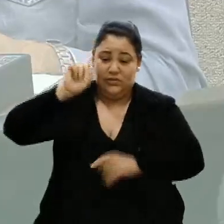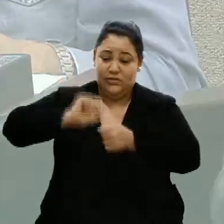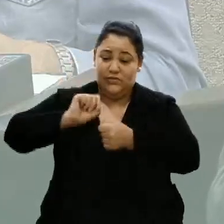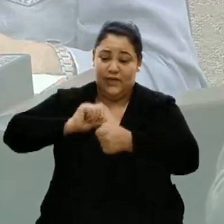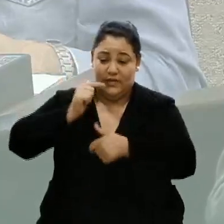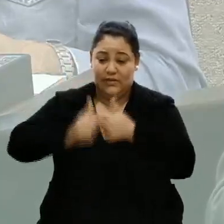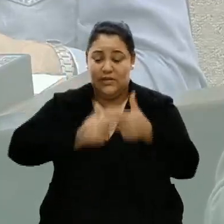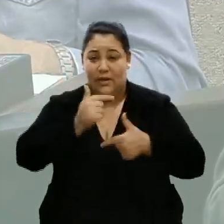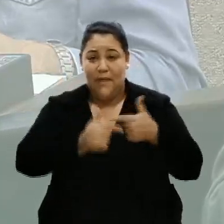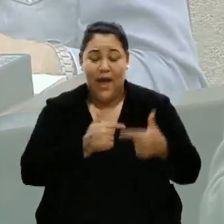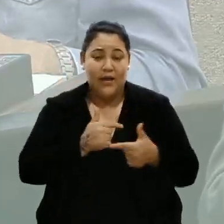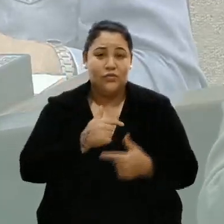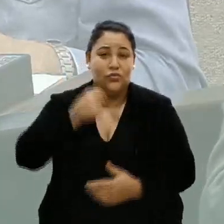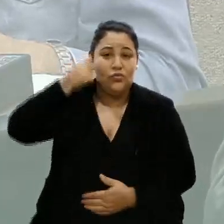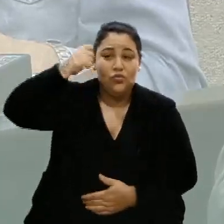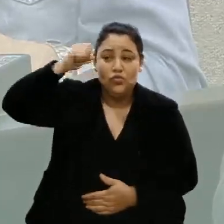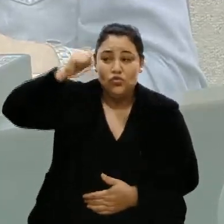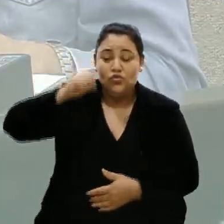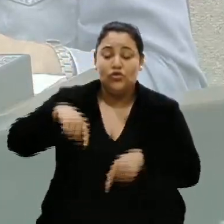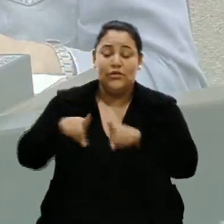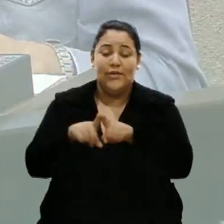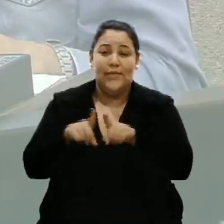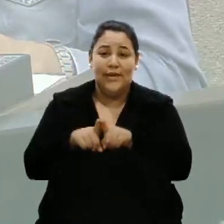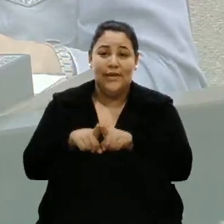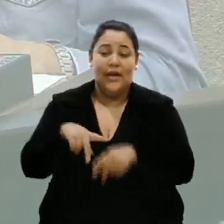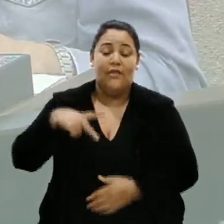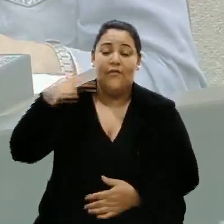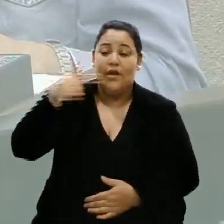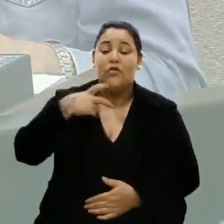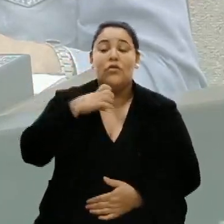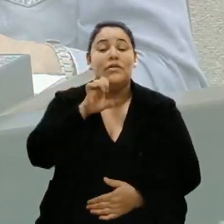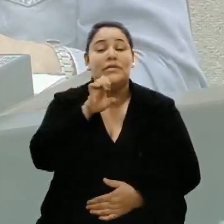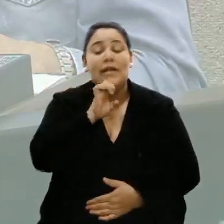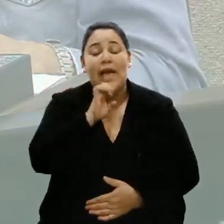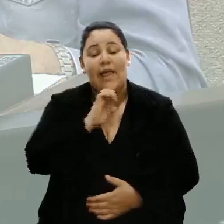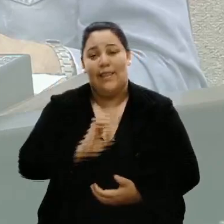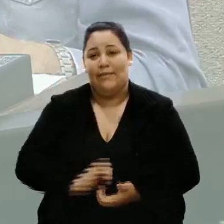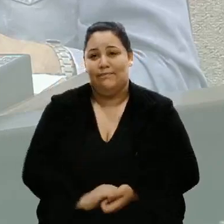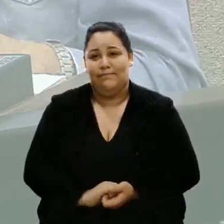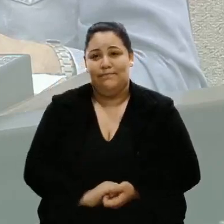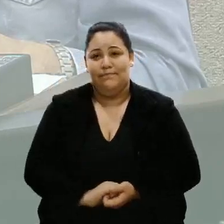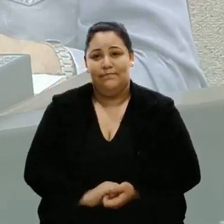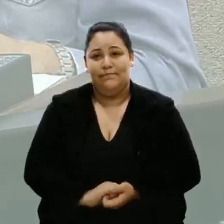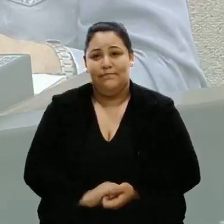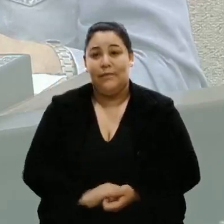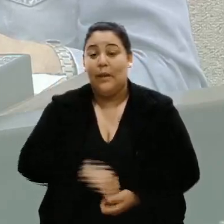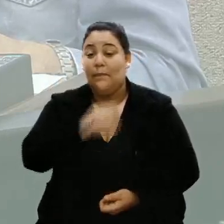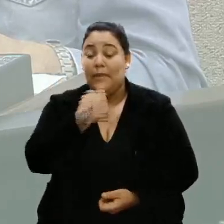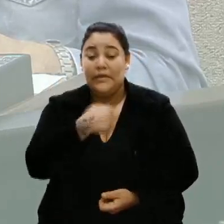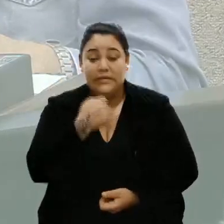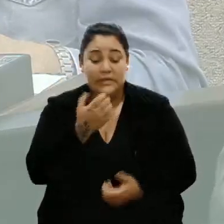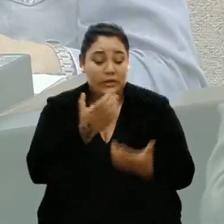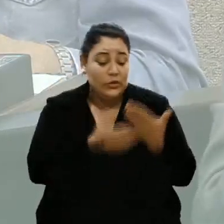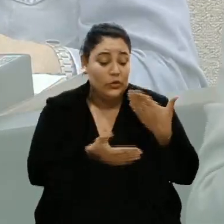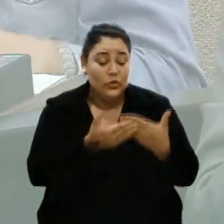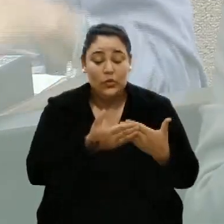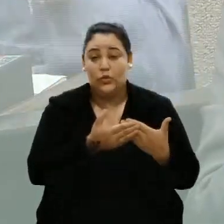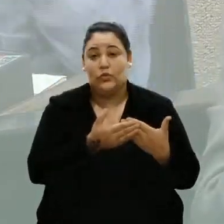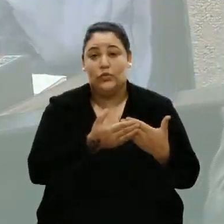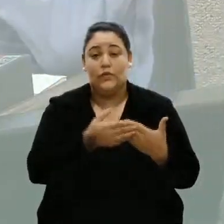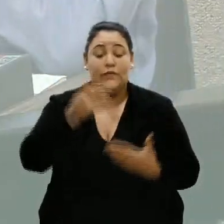trabalho, o vereador Xuxa, a vereadora Estela. É necessário que ambos os pares